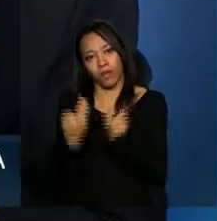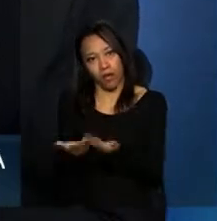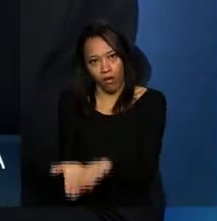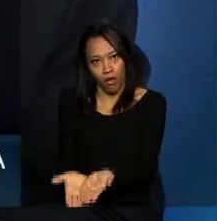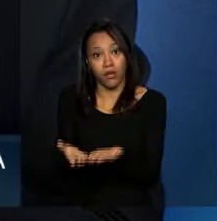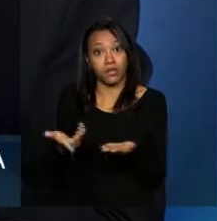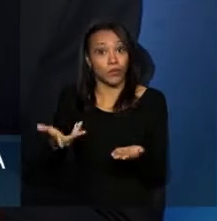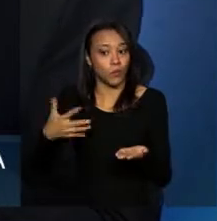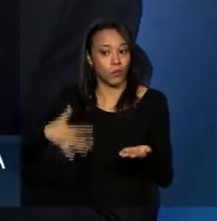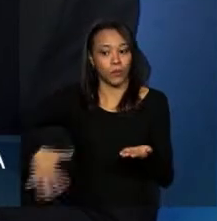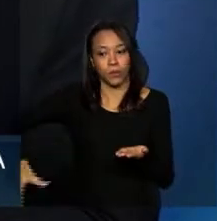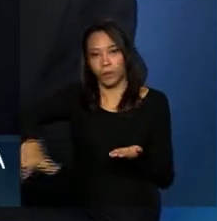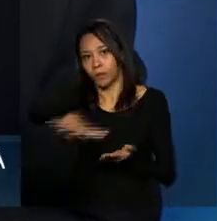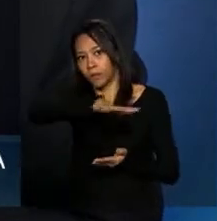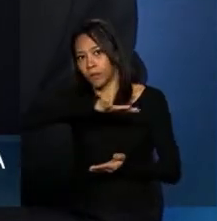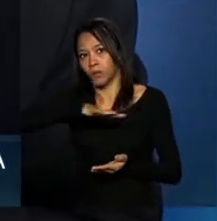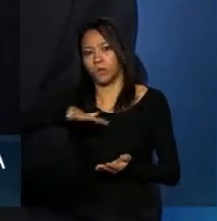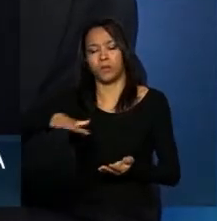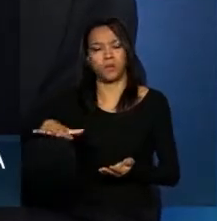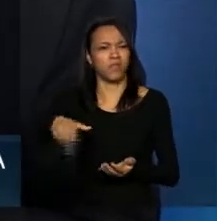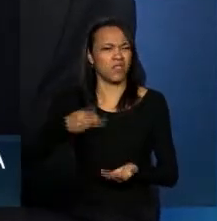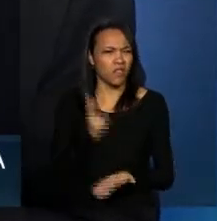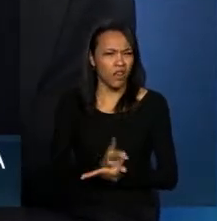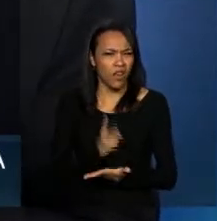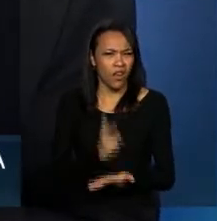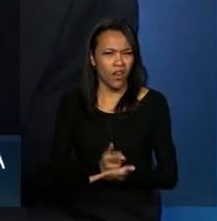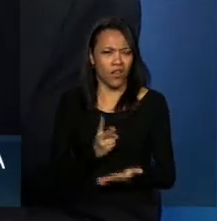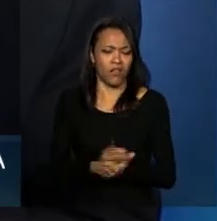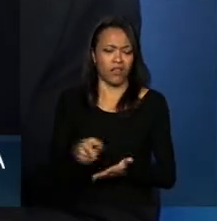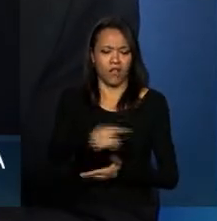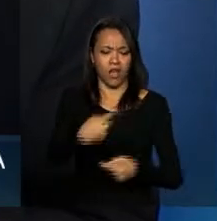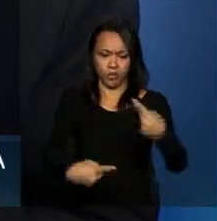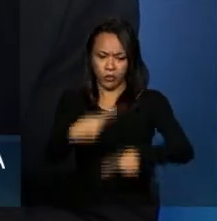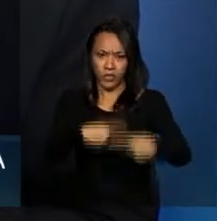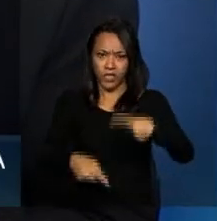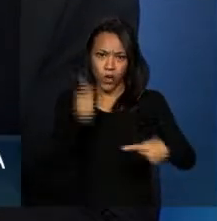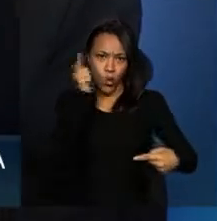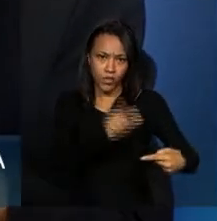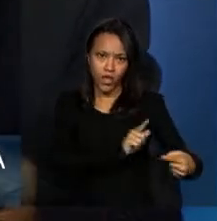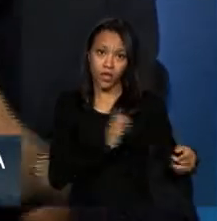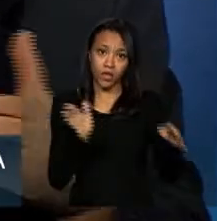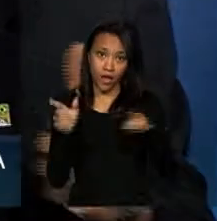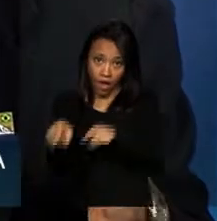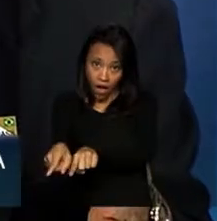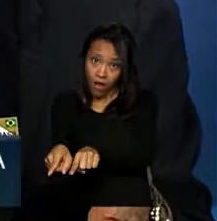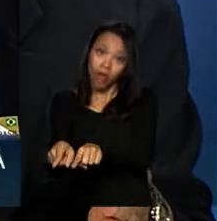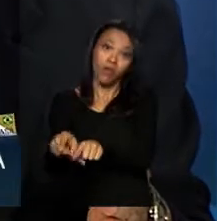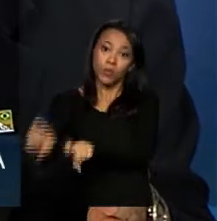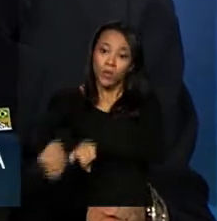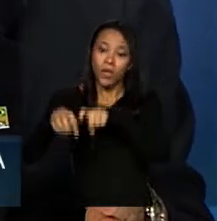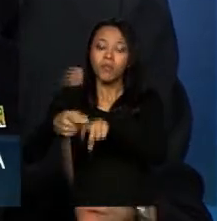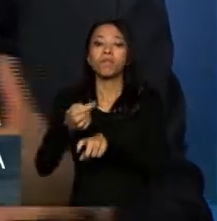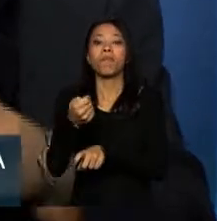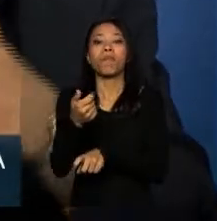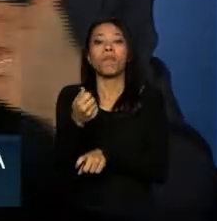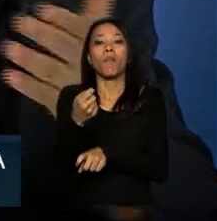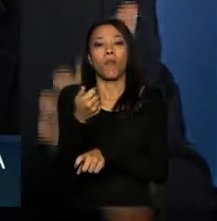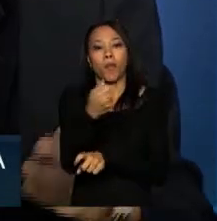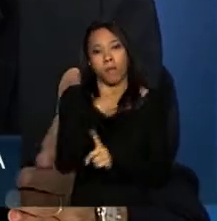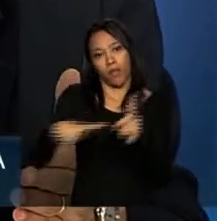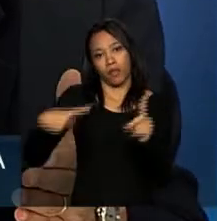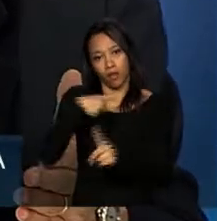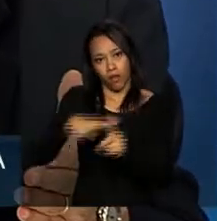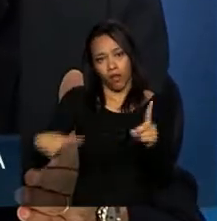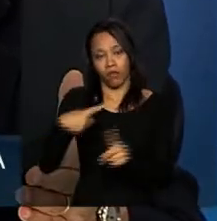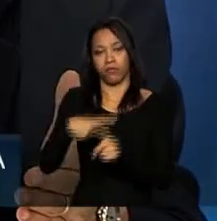grande universo, e que nem sempre as políticas públicas chegam lá. às vezes chega em metade da nossa população